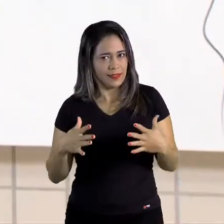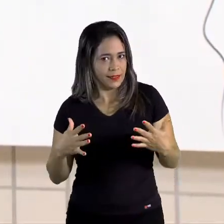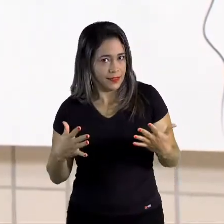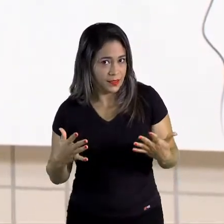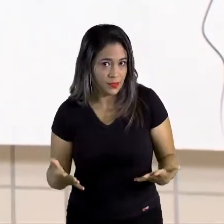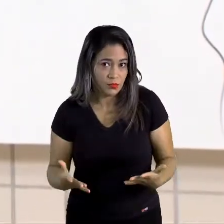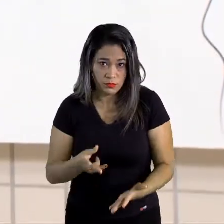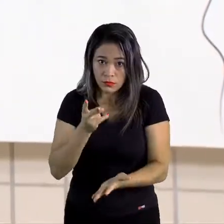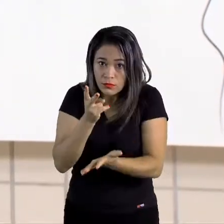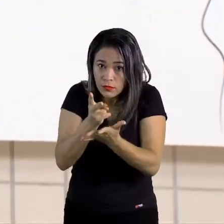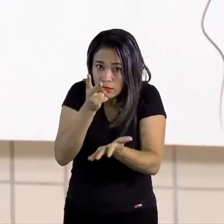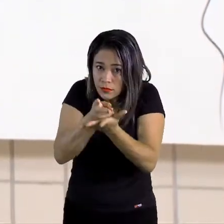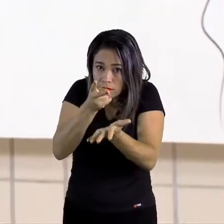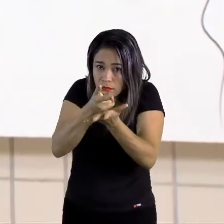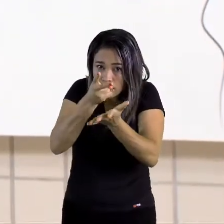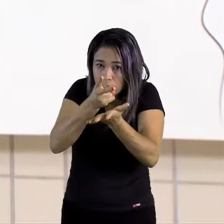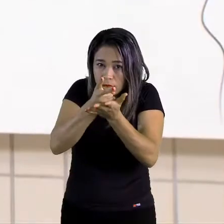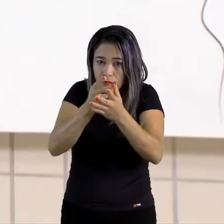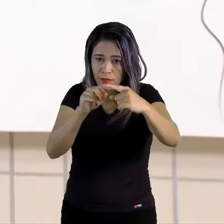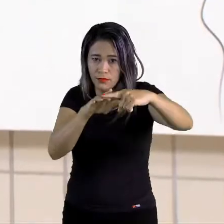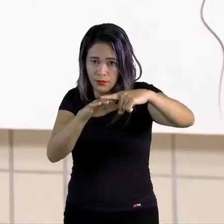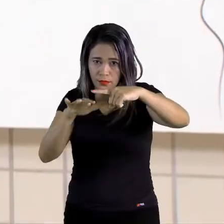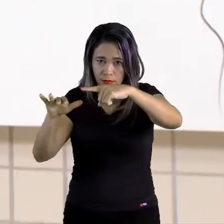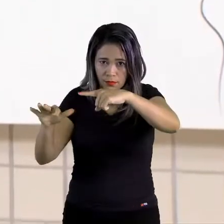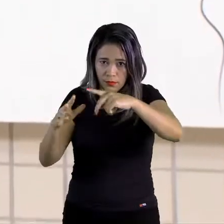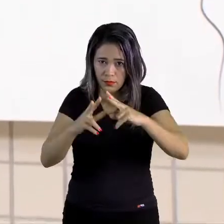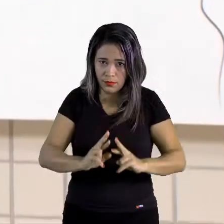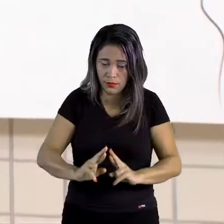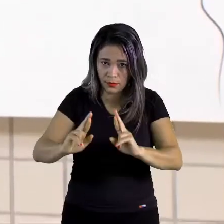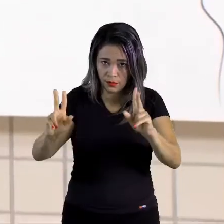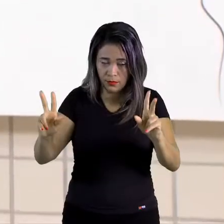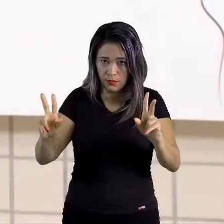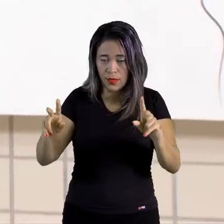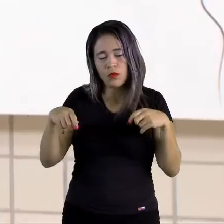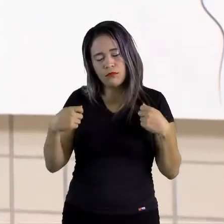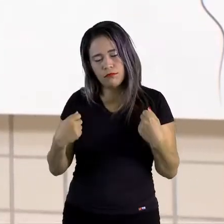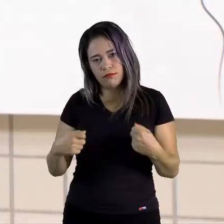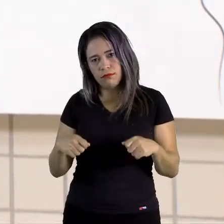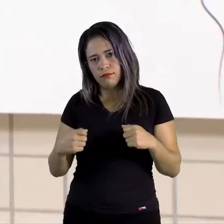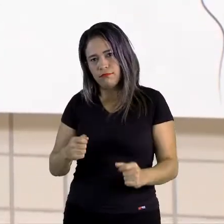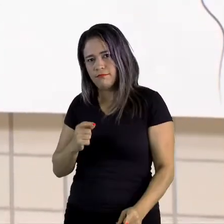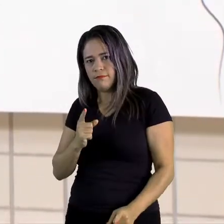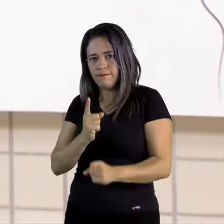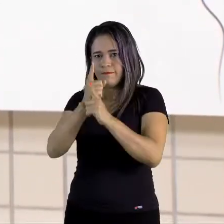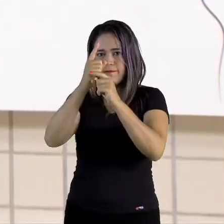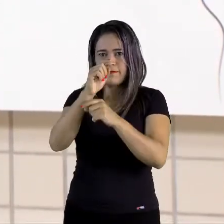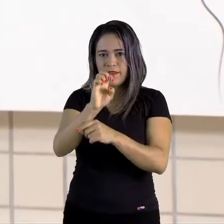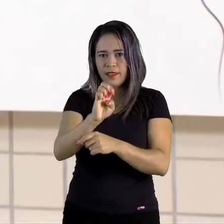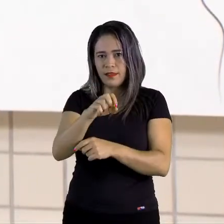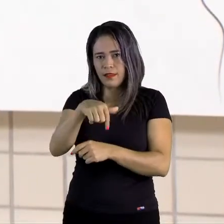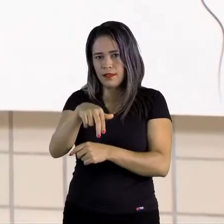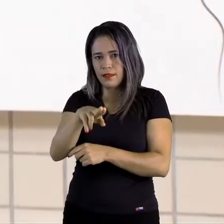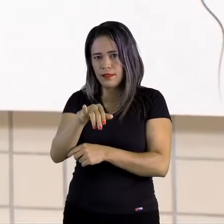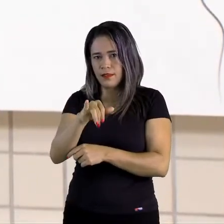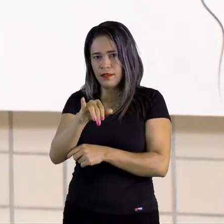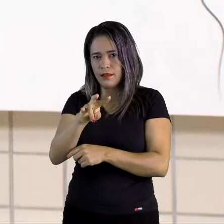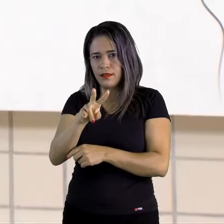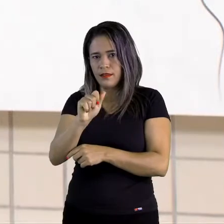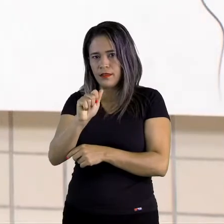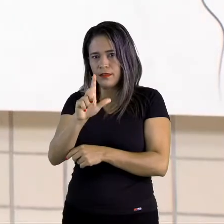toda vez que os denominadores forem diferentes, eu tenho que fazer fração equivalente. Na